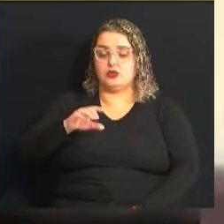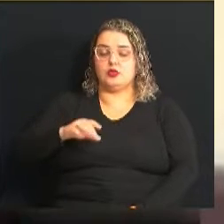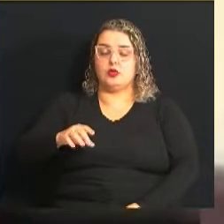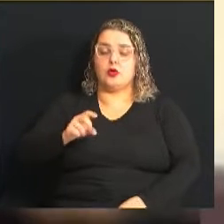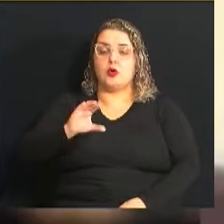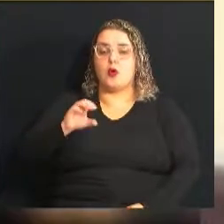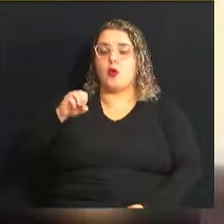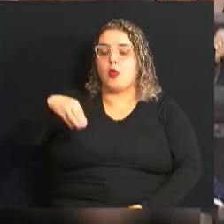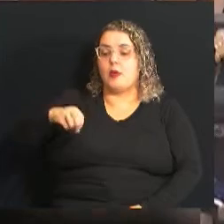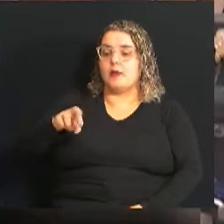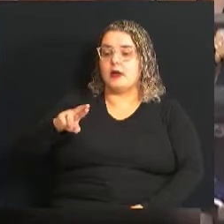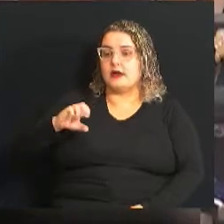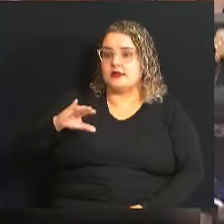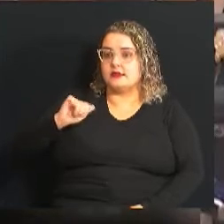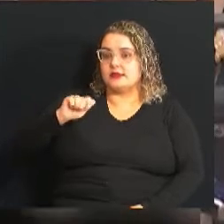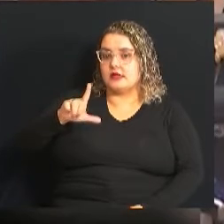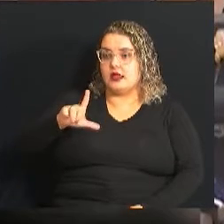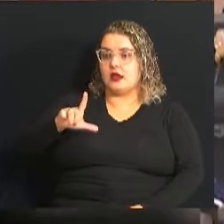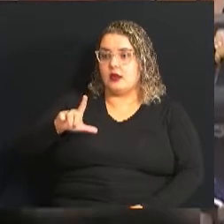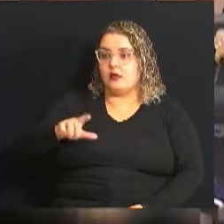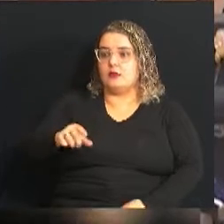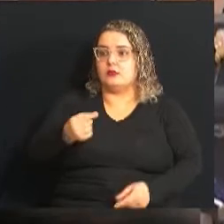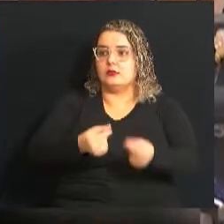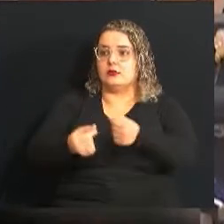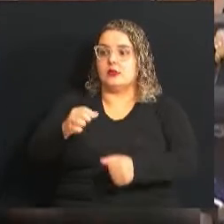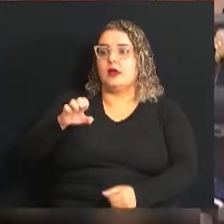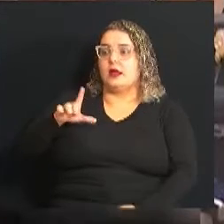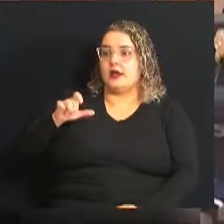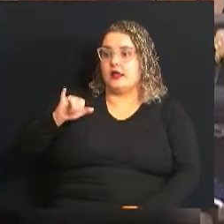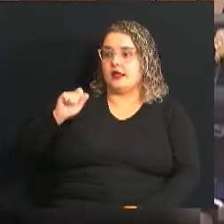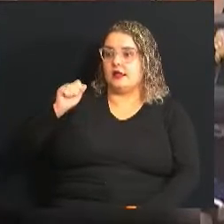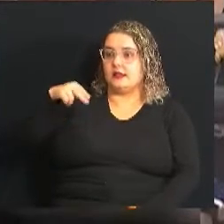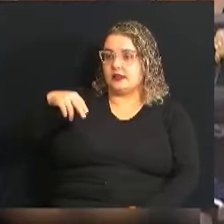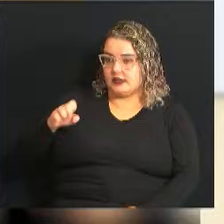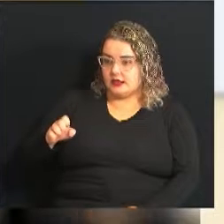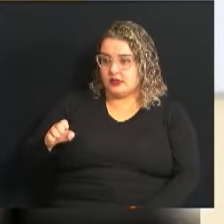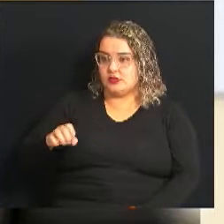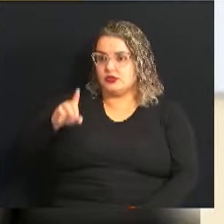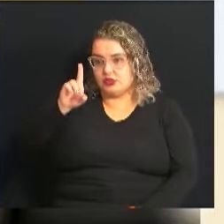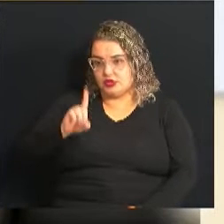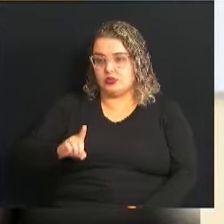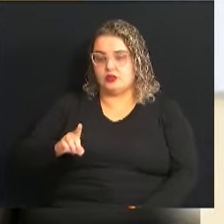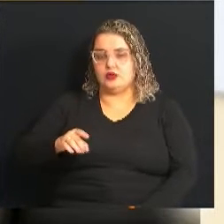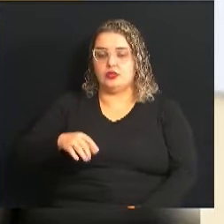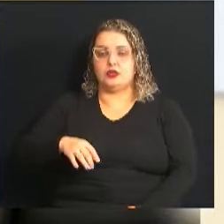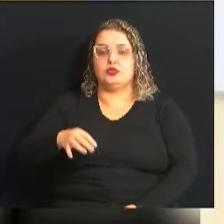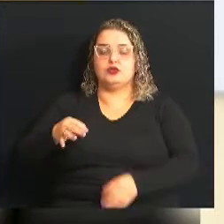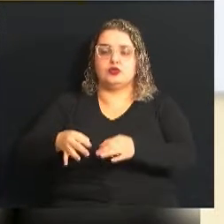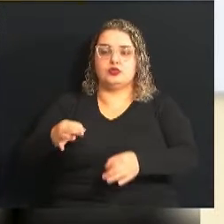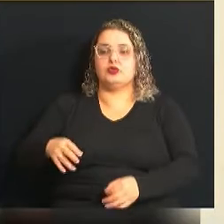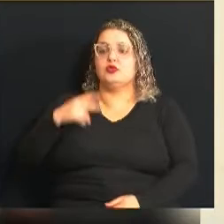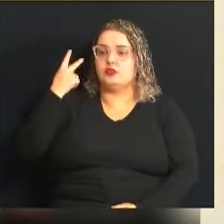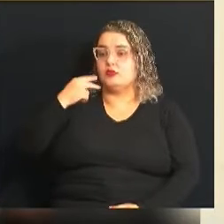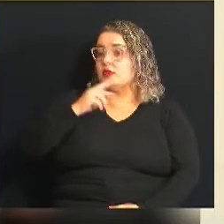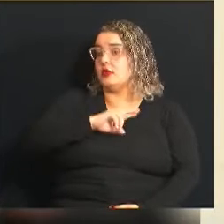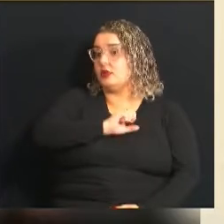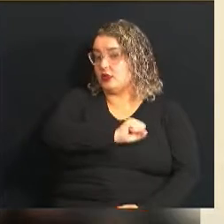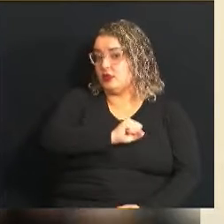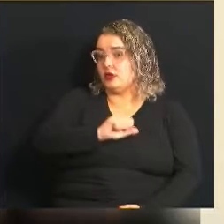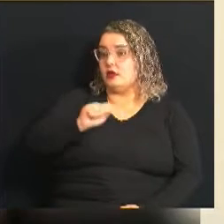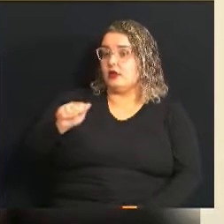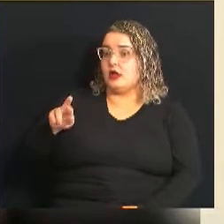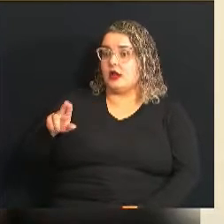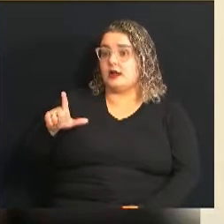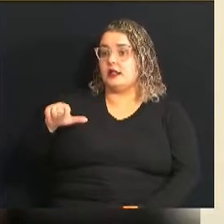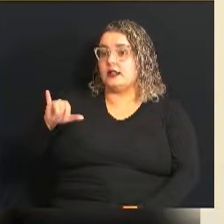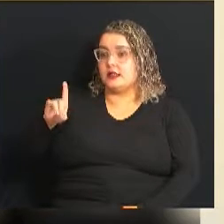financeiro da companhia, Eliane Martins, diretora jurídica da Coab, e o vereador Luiz Rossini. Arlide Lara